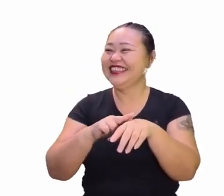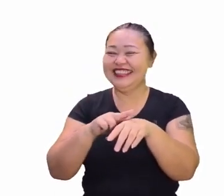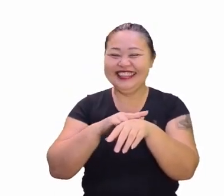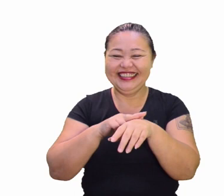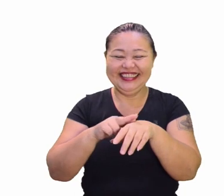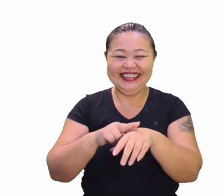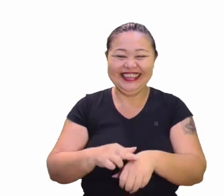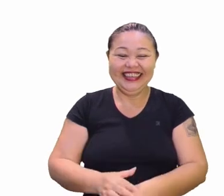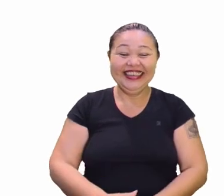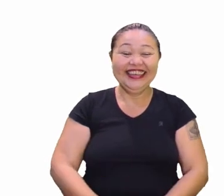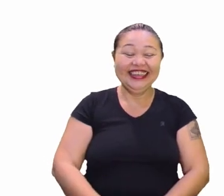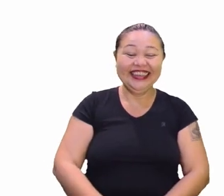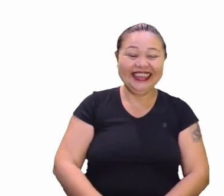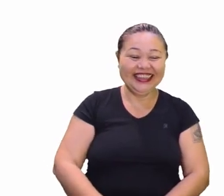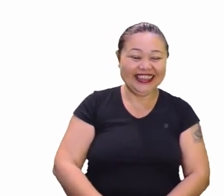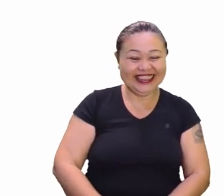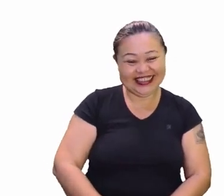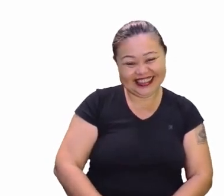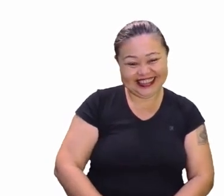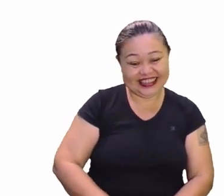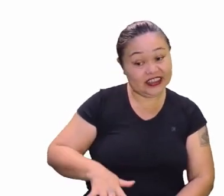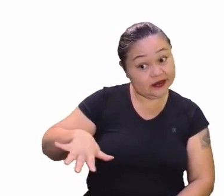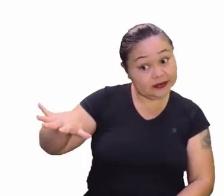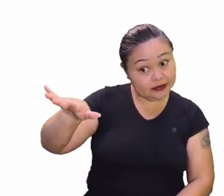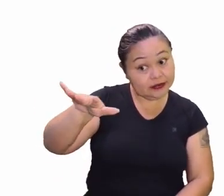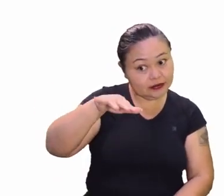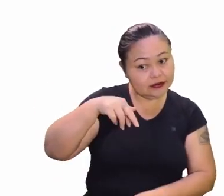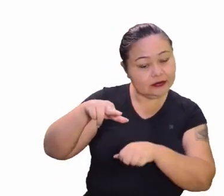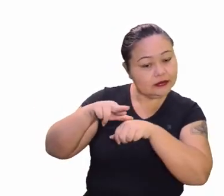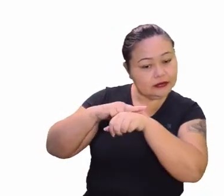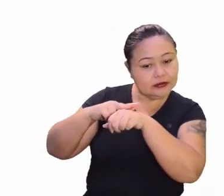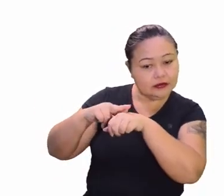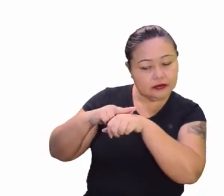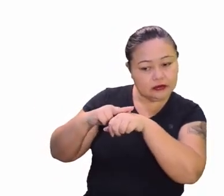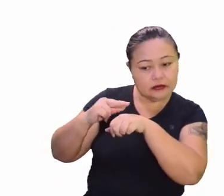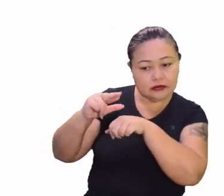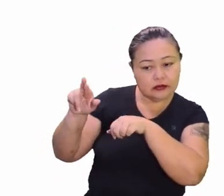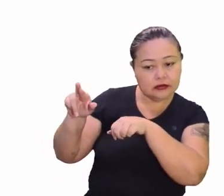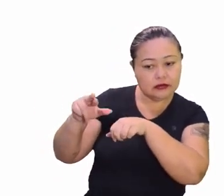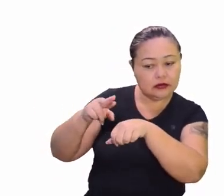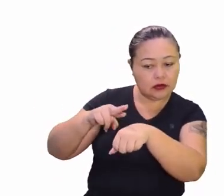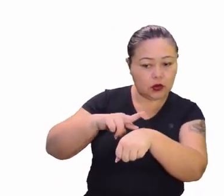É isso aí. Então, essas áreas que estão em roxo